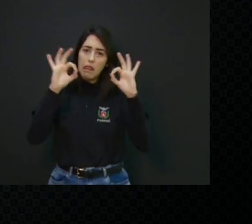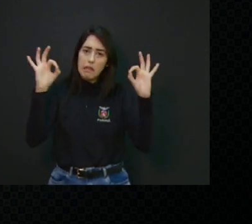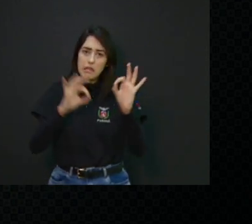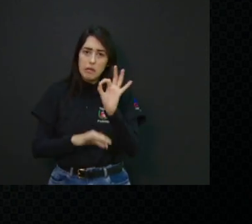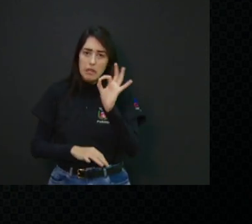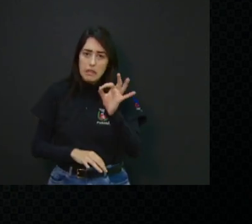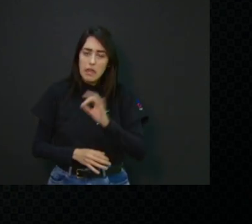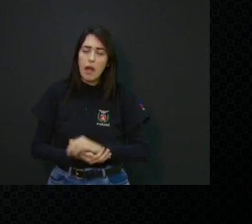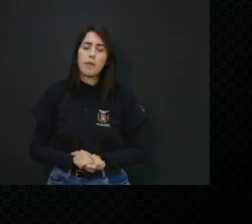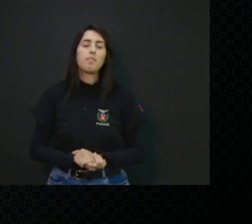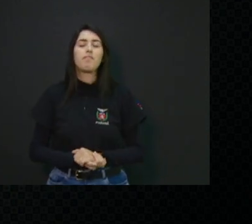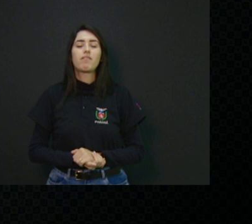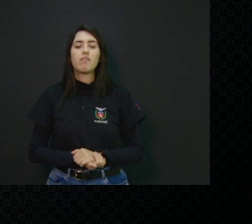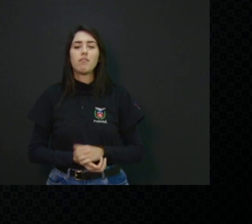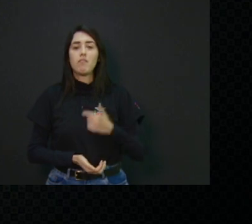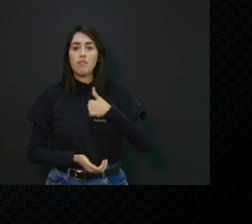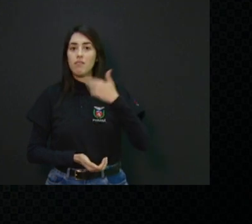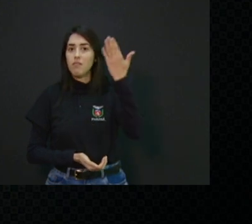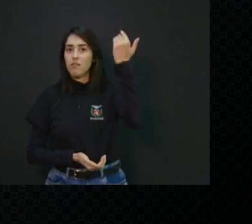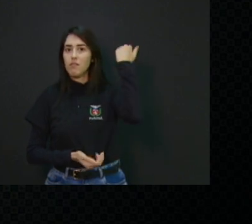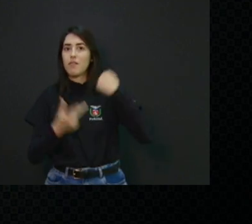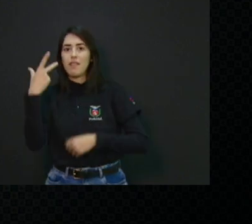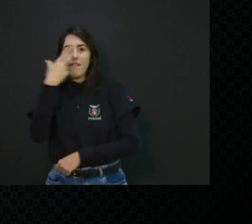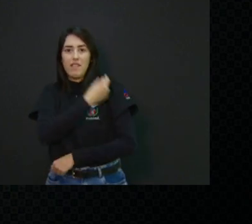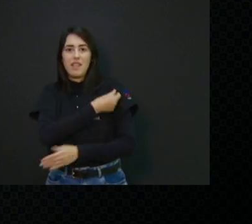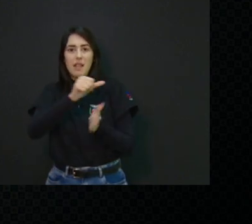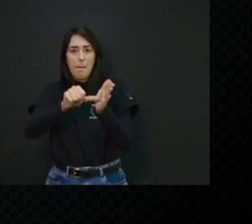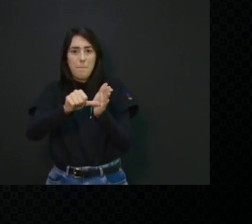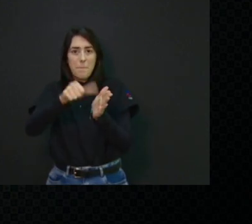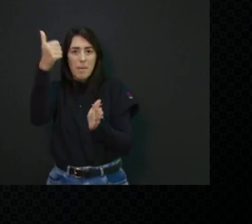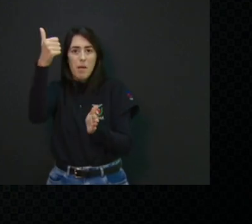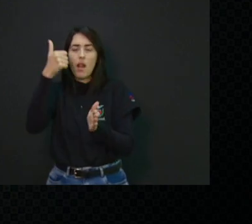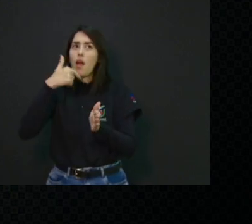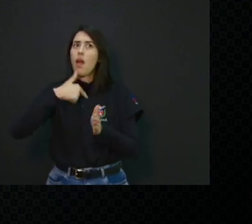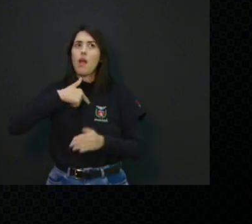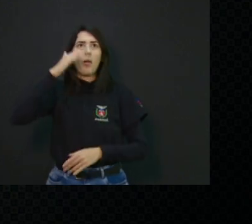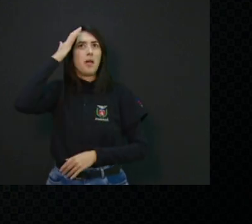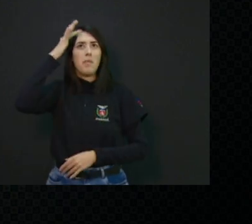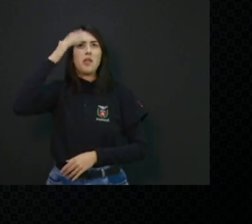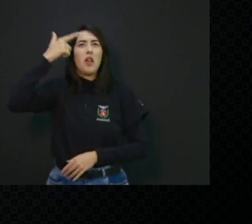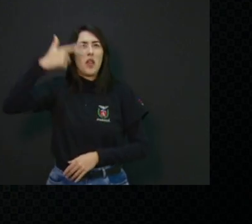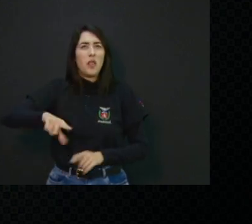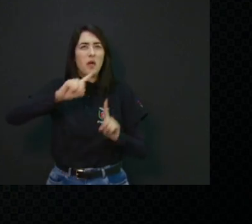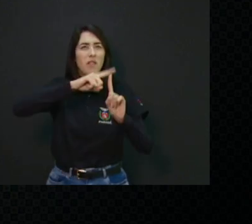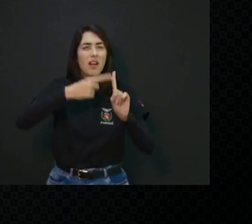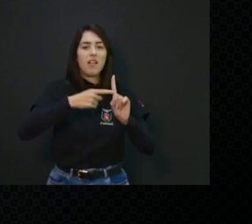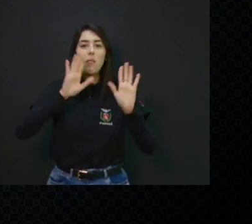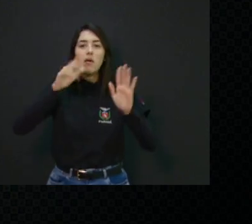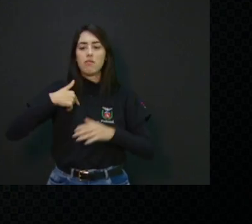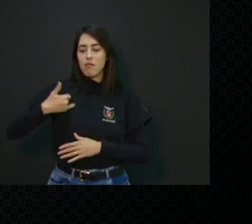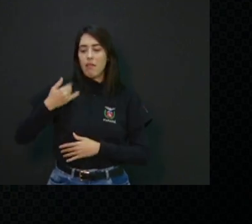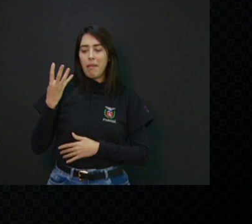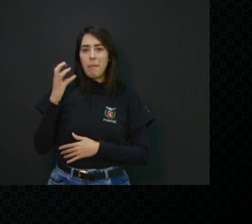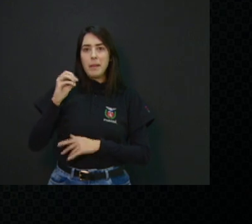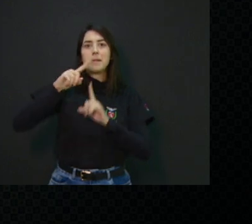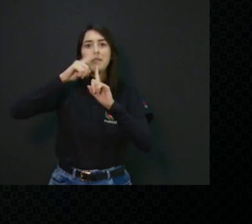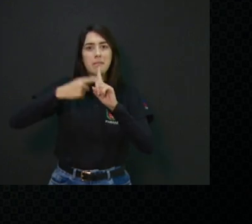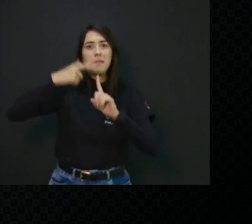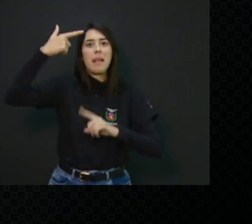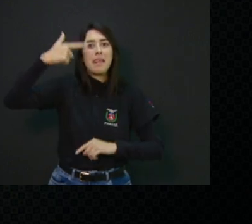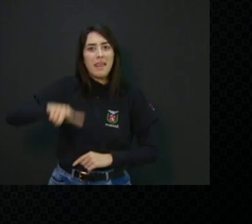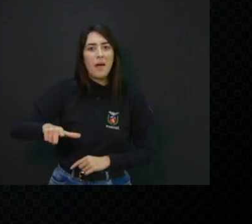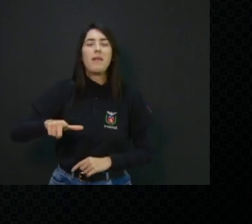assim, quando eu tomei a minha vacina a primeira vez, nunca imaginei que eu engravidar de novo, depois dos 40 engravidei de novo, então